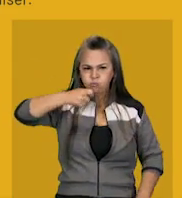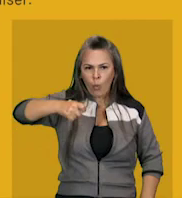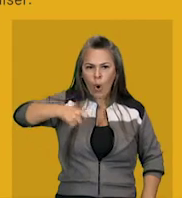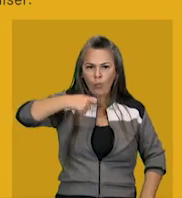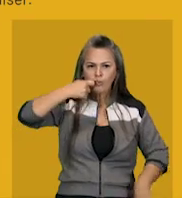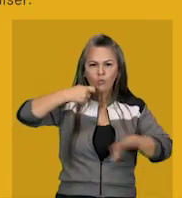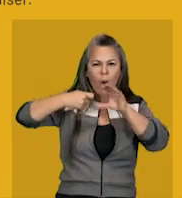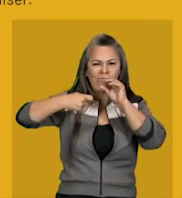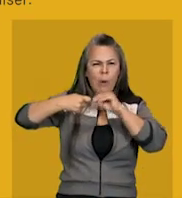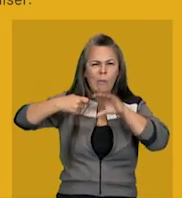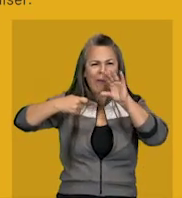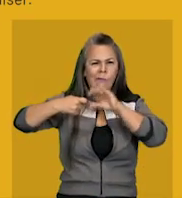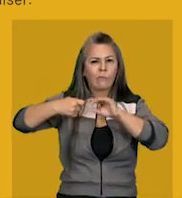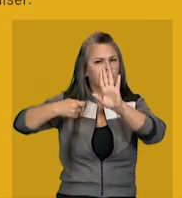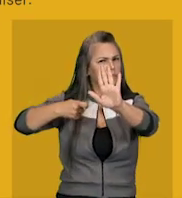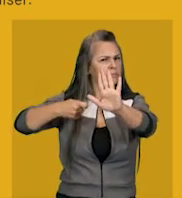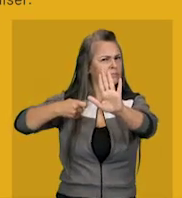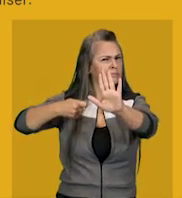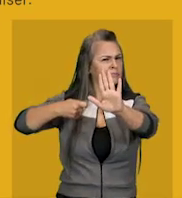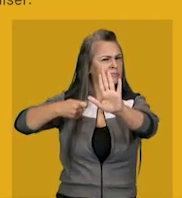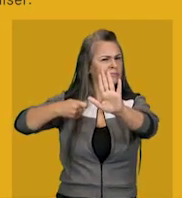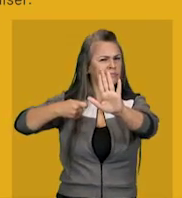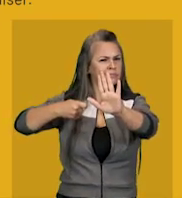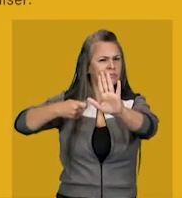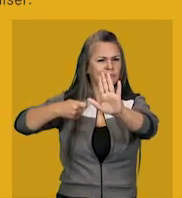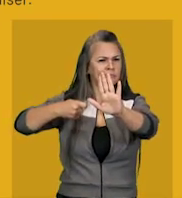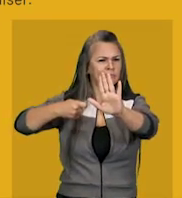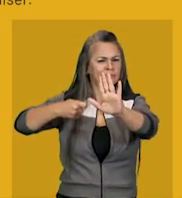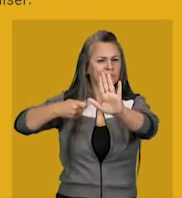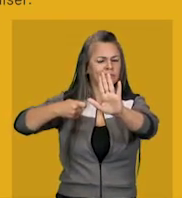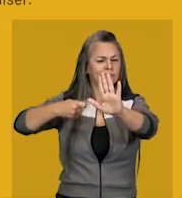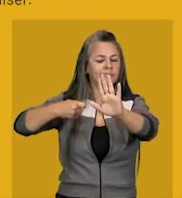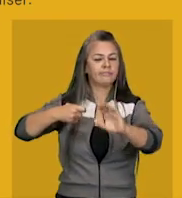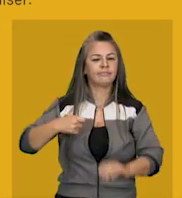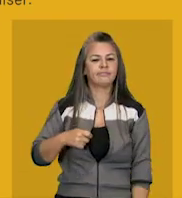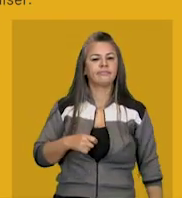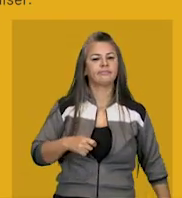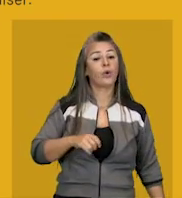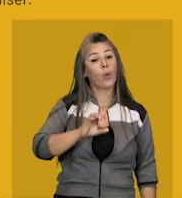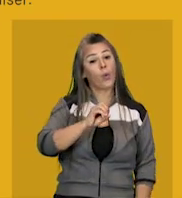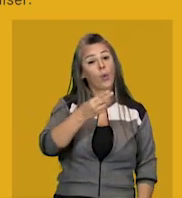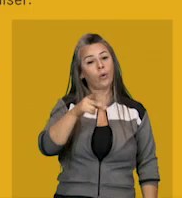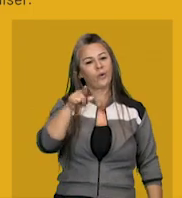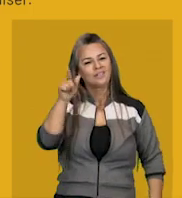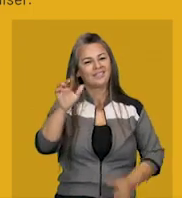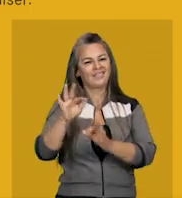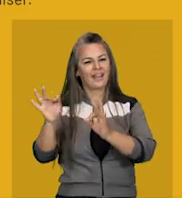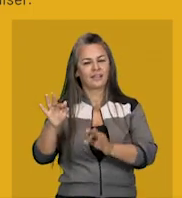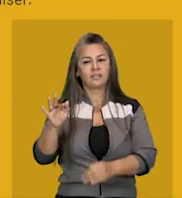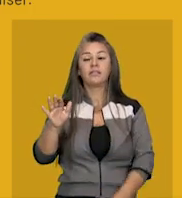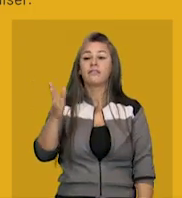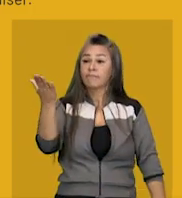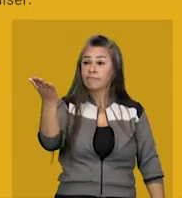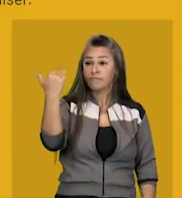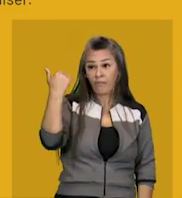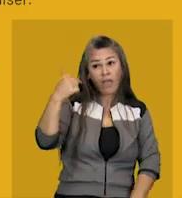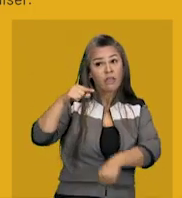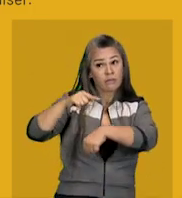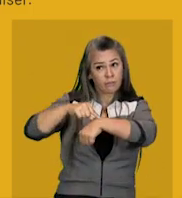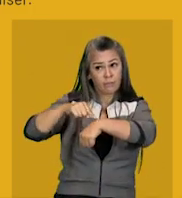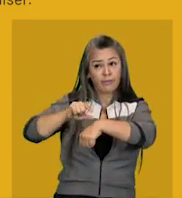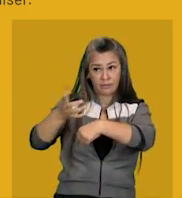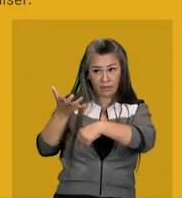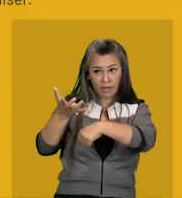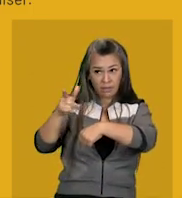exemplo. Não fale, enquanto estiver comendo, não fale. Venha quando quiser. Quando indica tempo. Quando